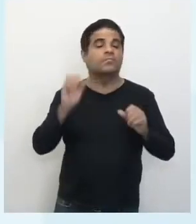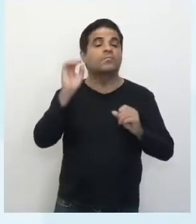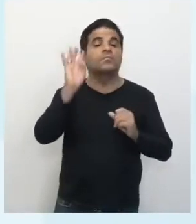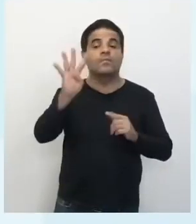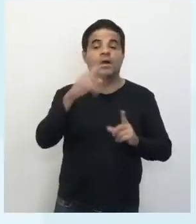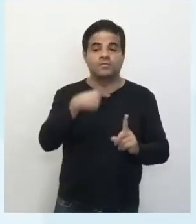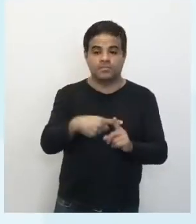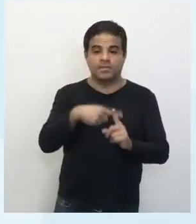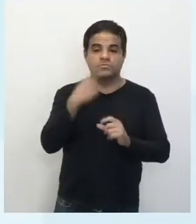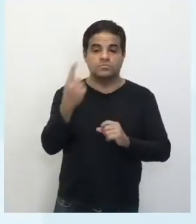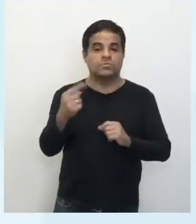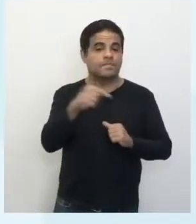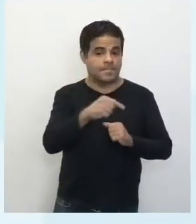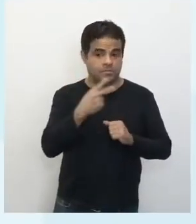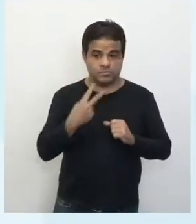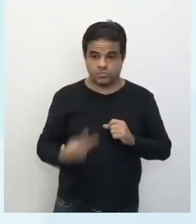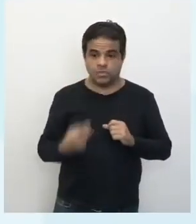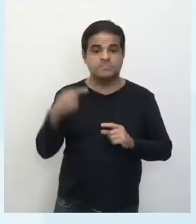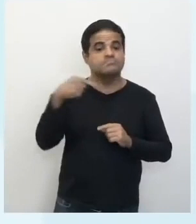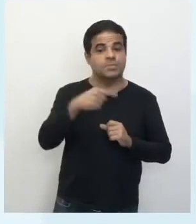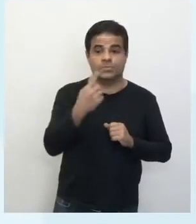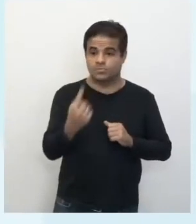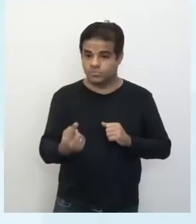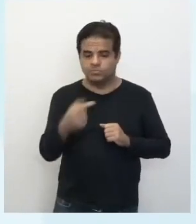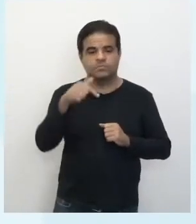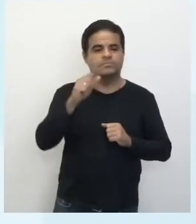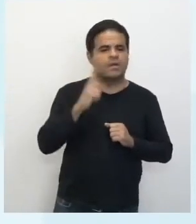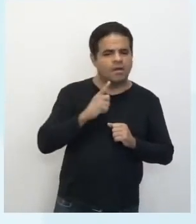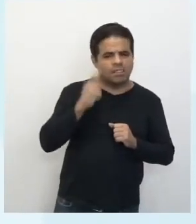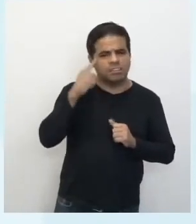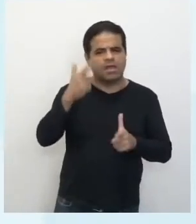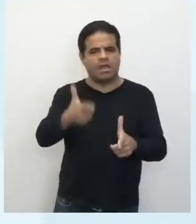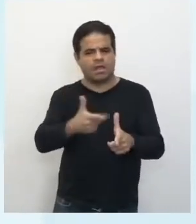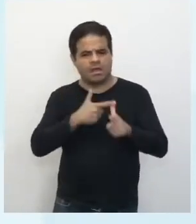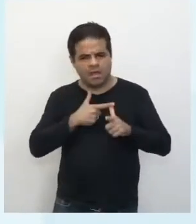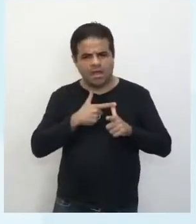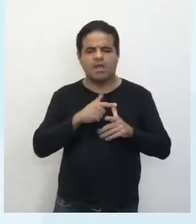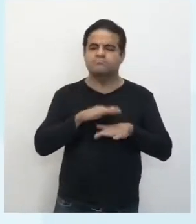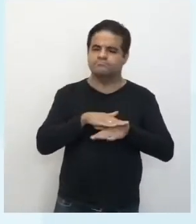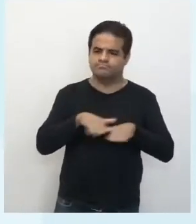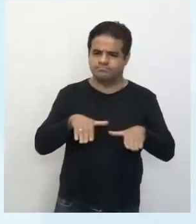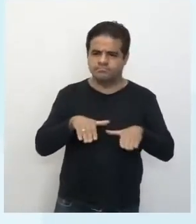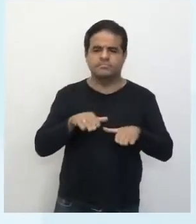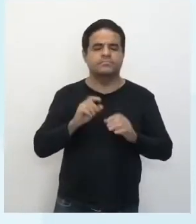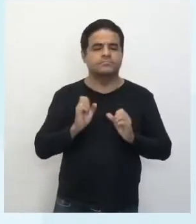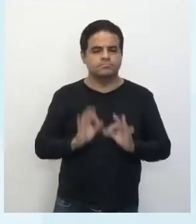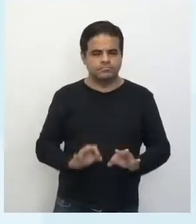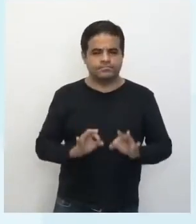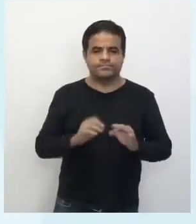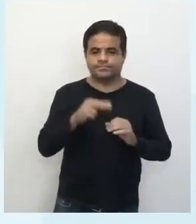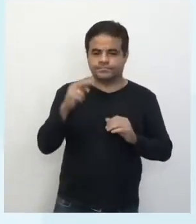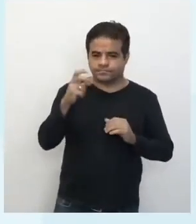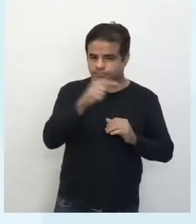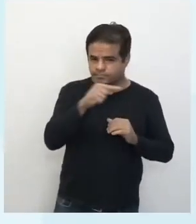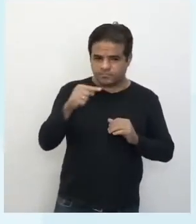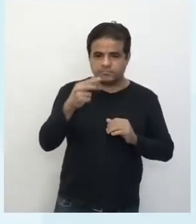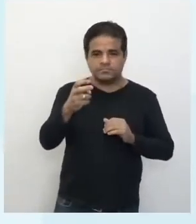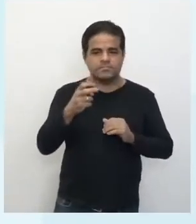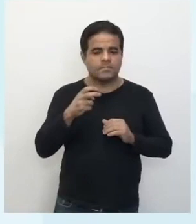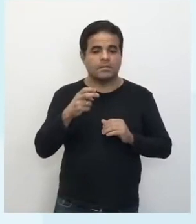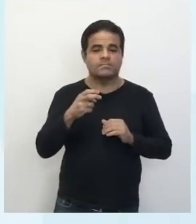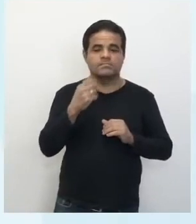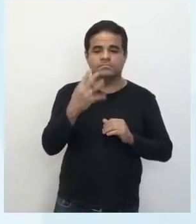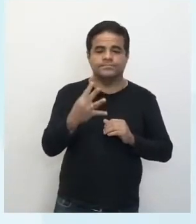4 mais 1 menos 2 menos 1, né? Você tem 1, deve 2, fica devendo 1. O menos x não tem ninguém para somar.